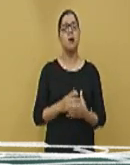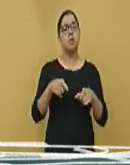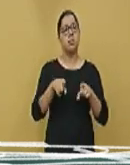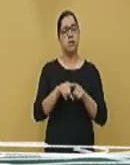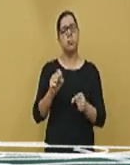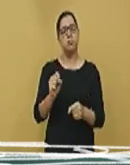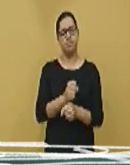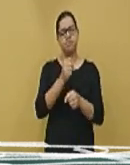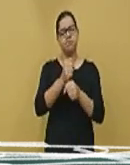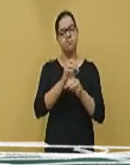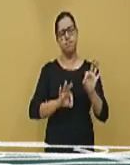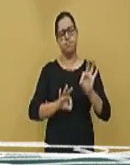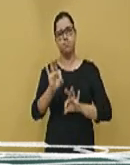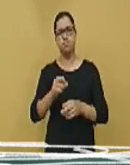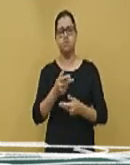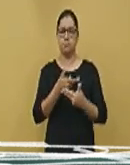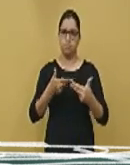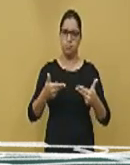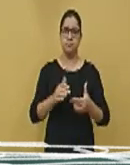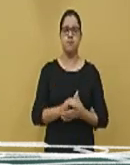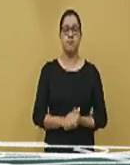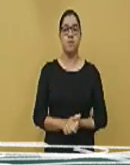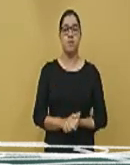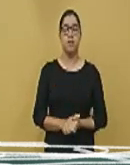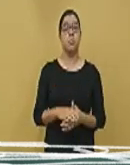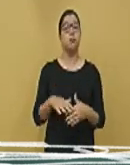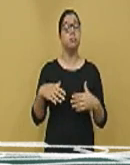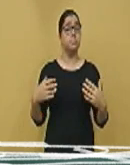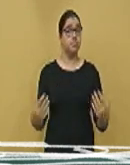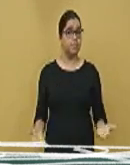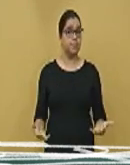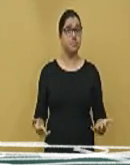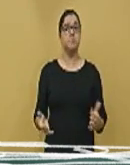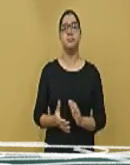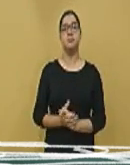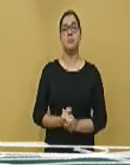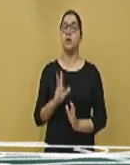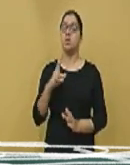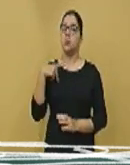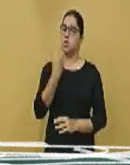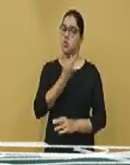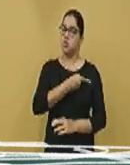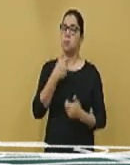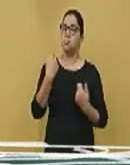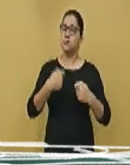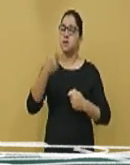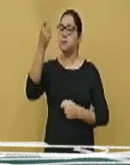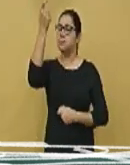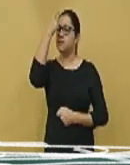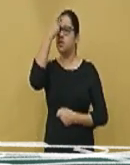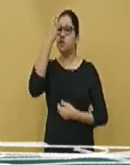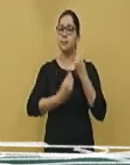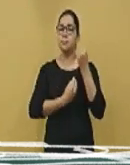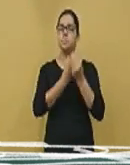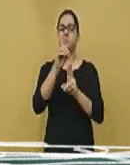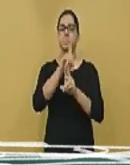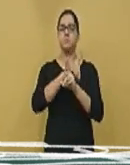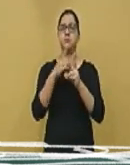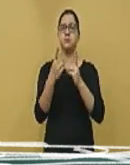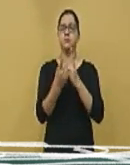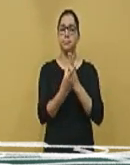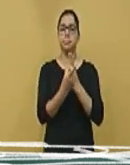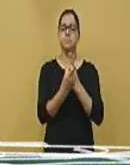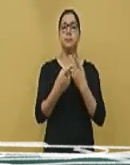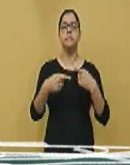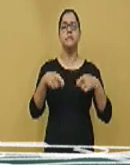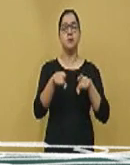todas essas condições. Enfim, nós precisamos repensar o papel da universidade e o